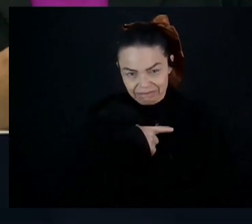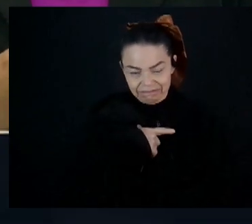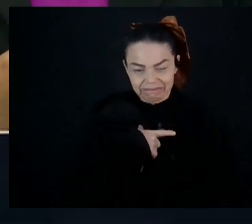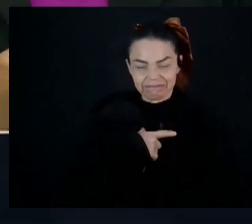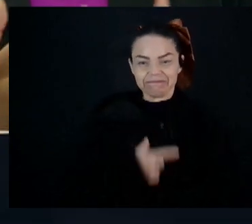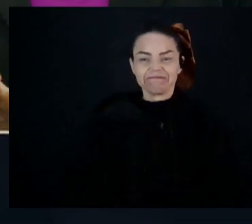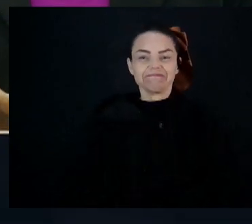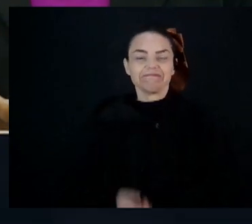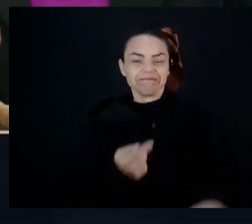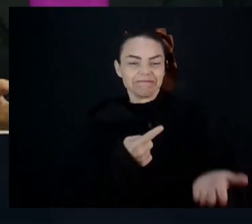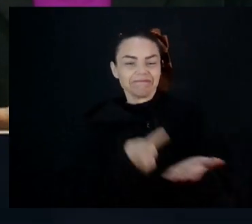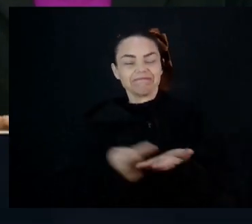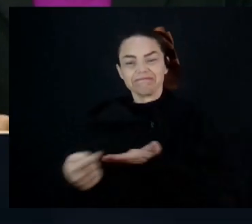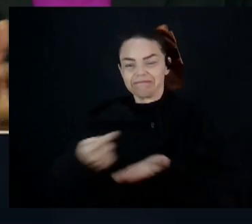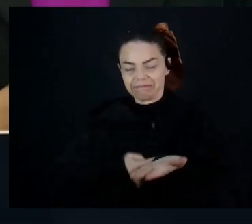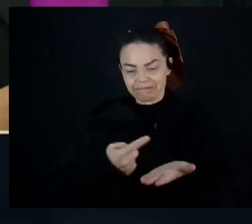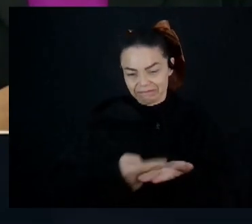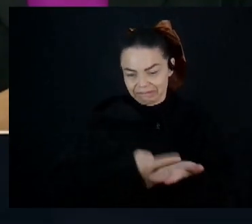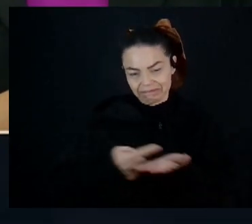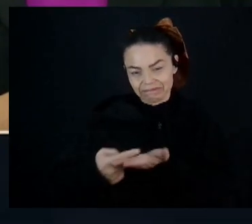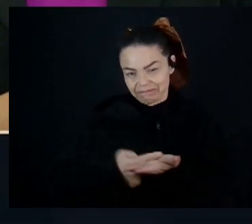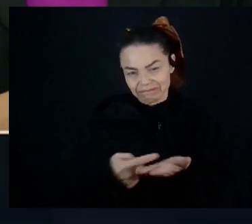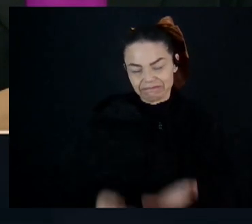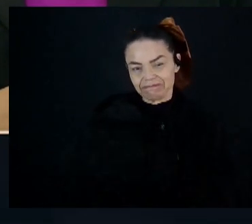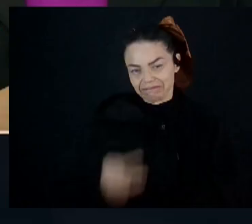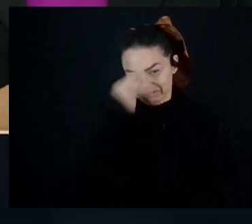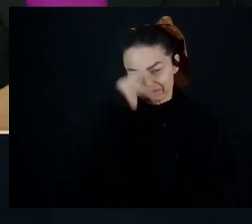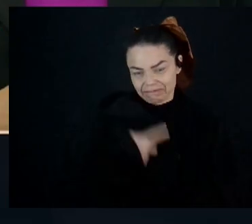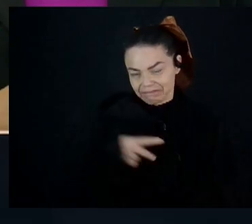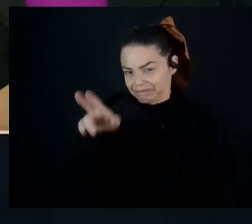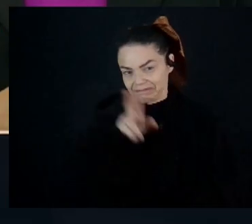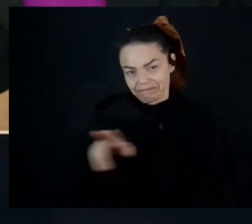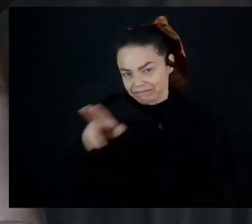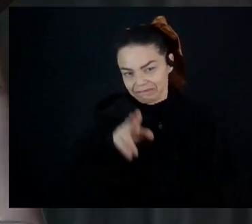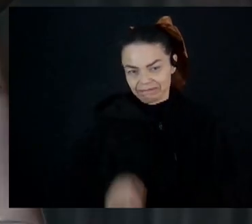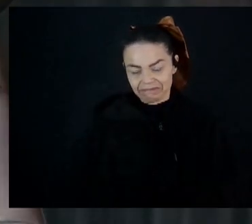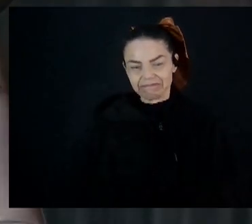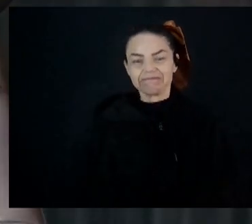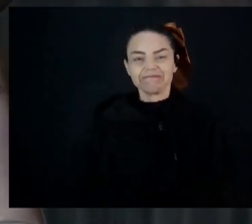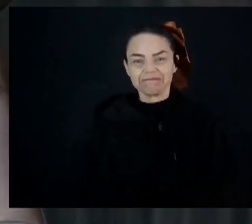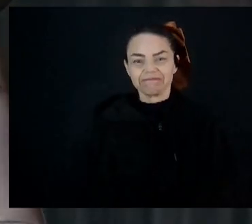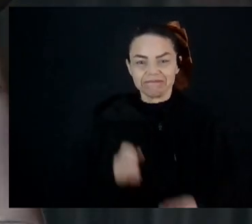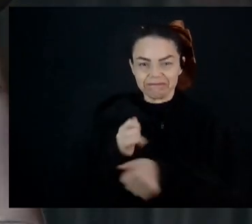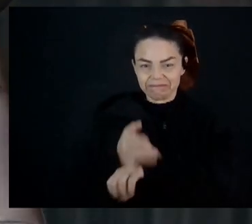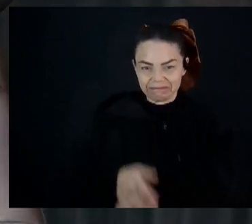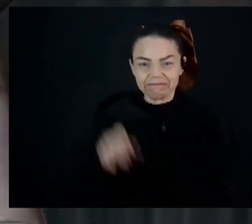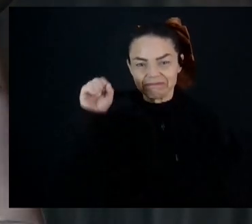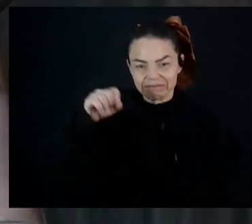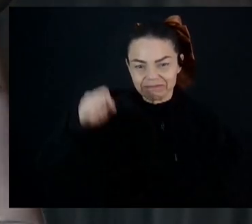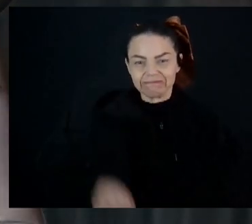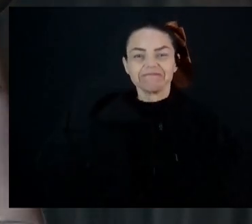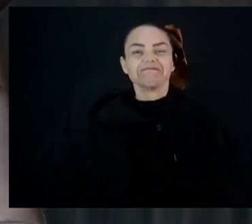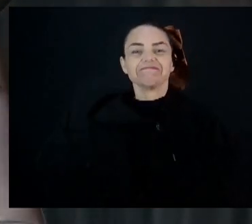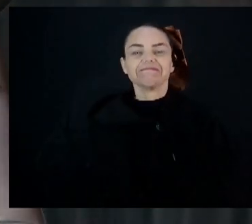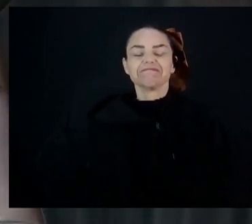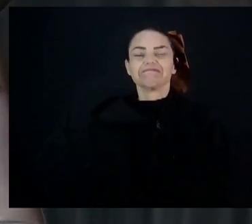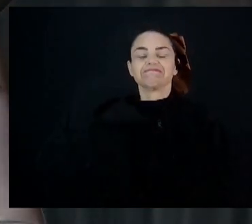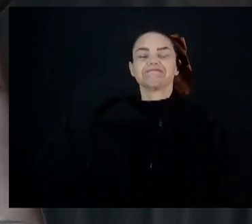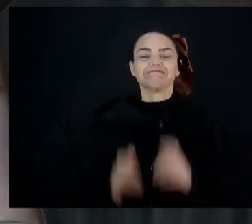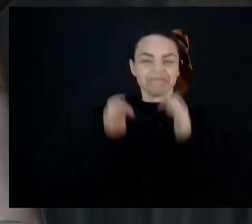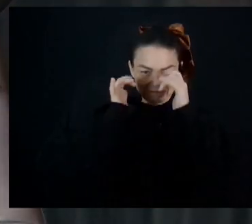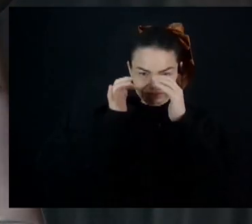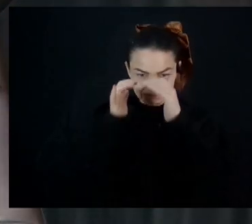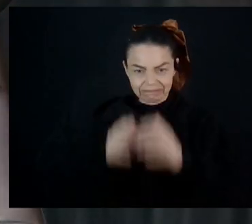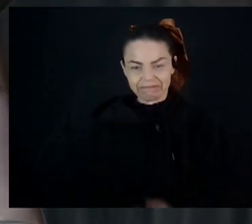negociar conosco, né, para não usar a madrugada como recompensa? Sim, sim, acho que assim, é uma boa reflexão, Beatriz, acho que